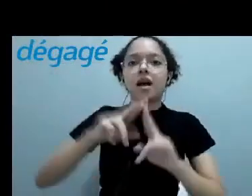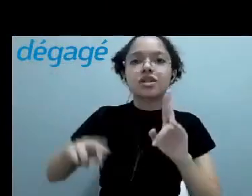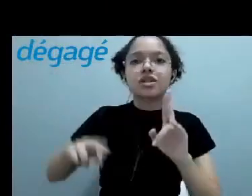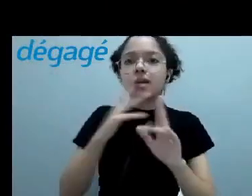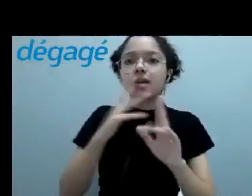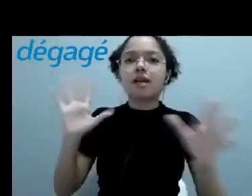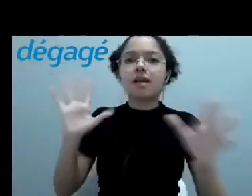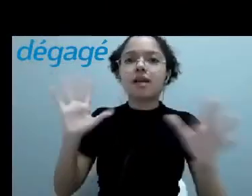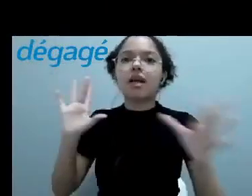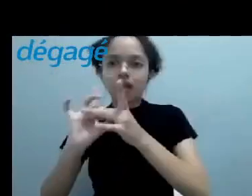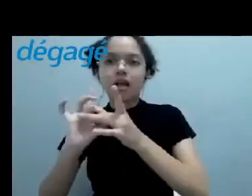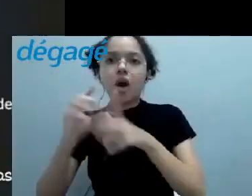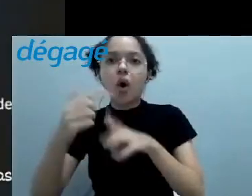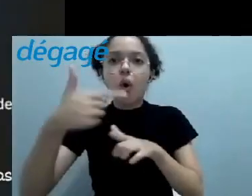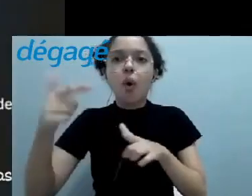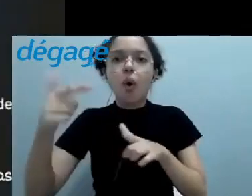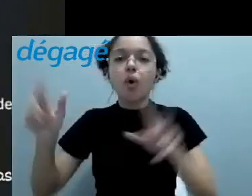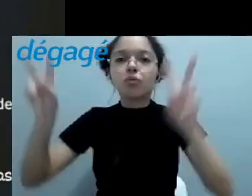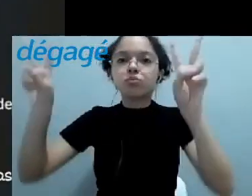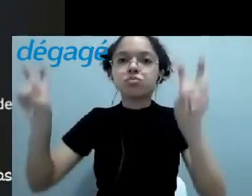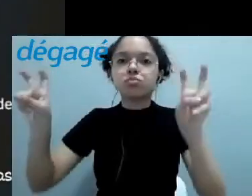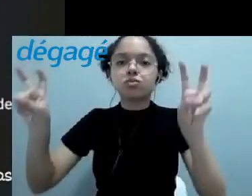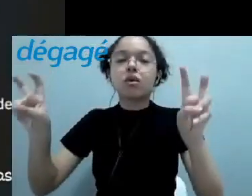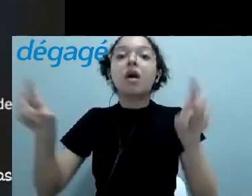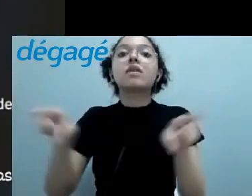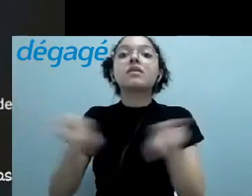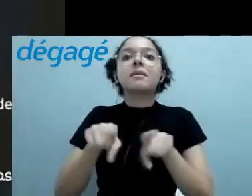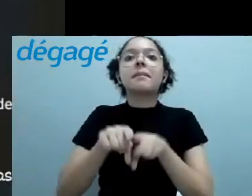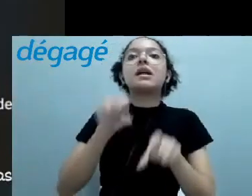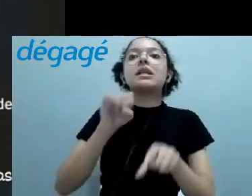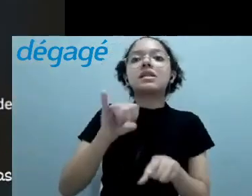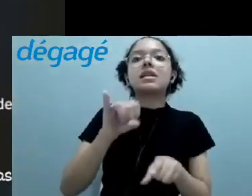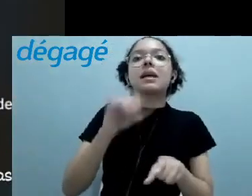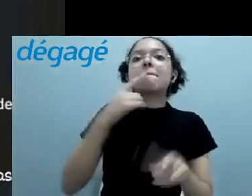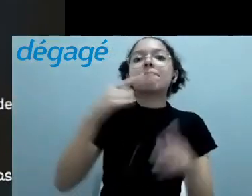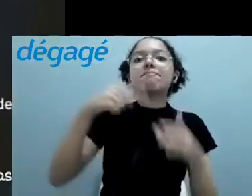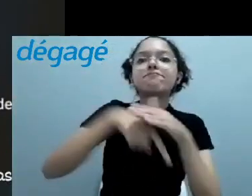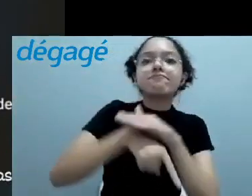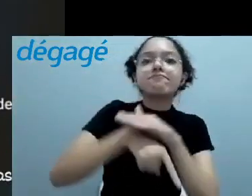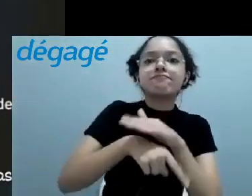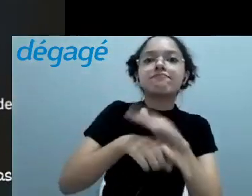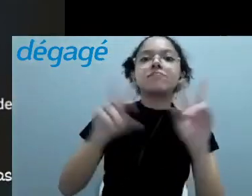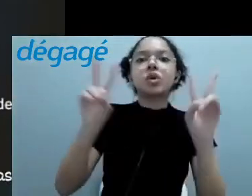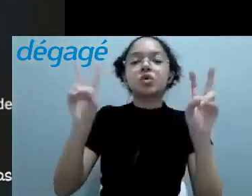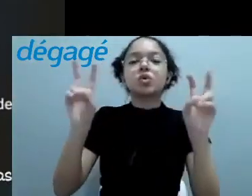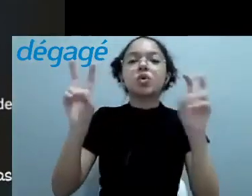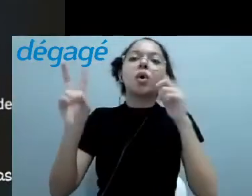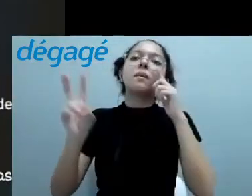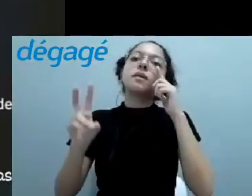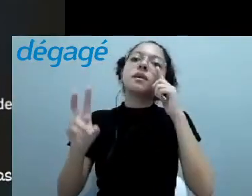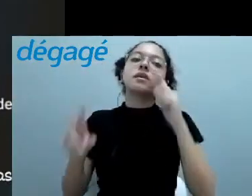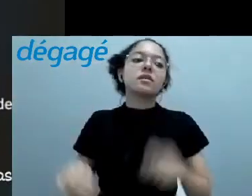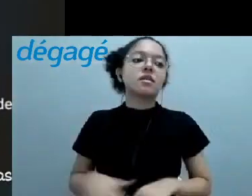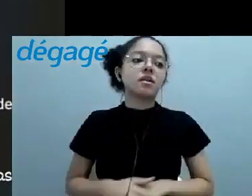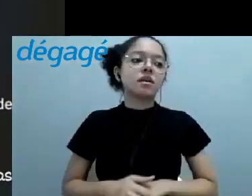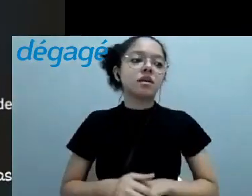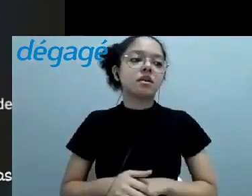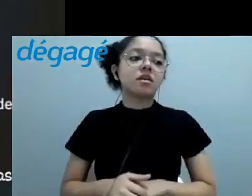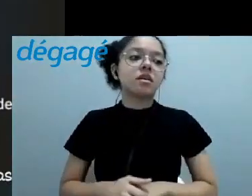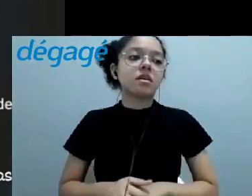E aí, se a gente fosse falar, por exemplo, da importância, né, sobre a importância da influência,